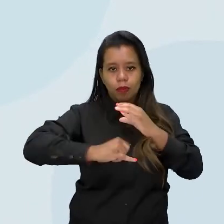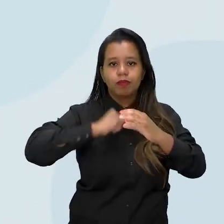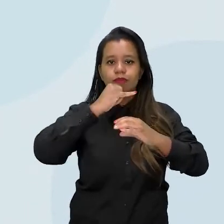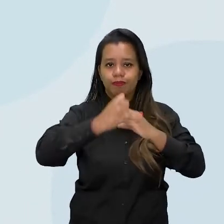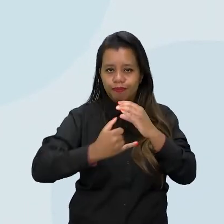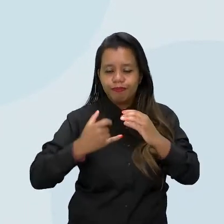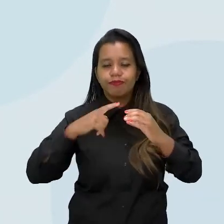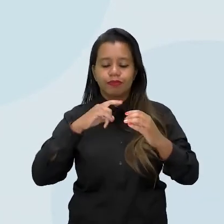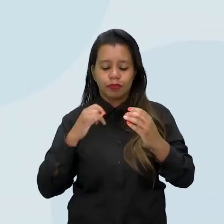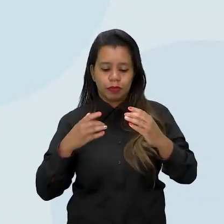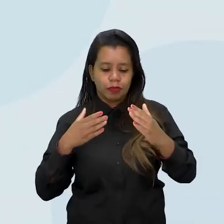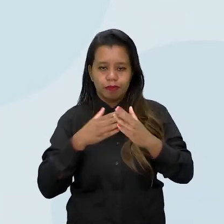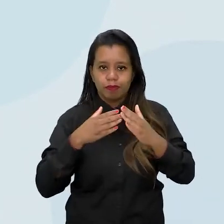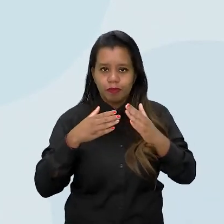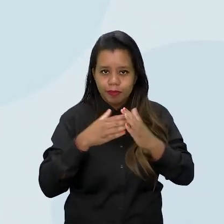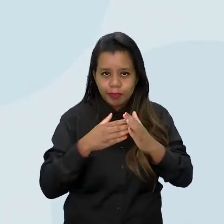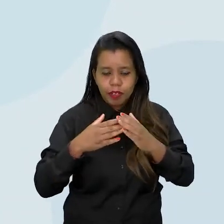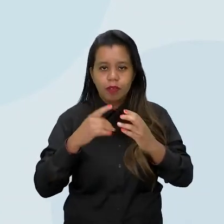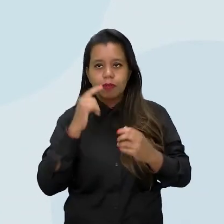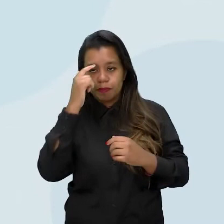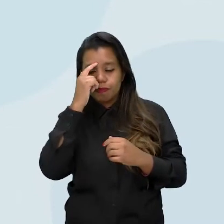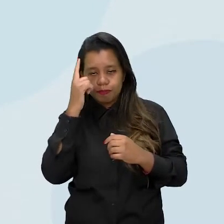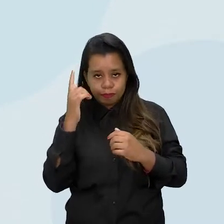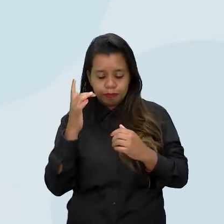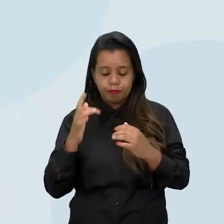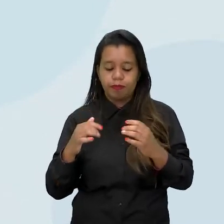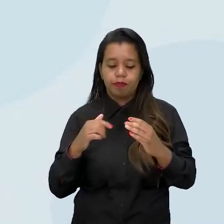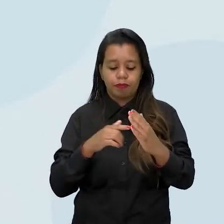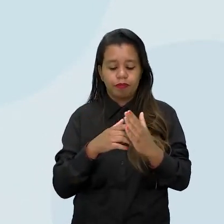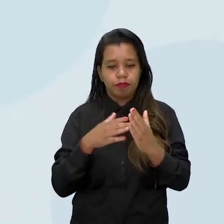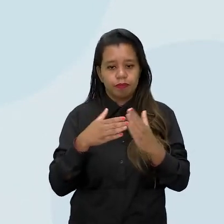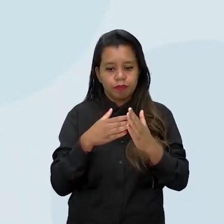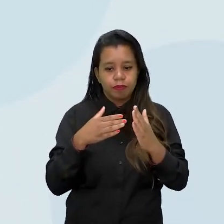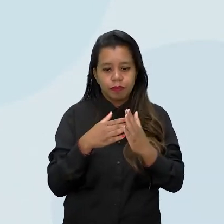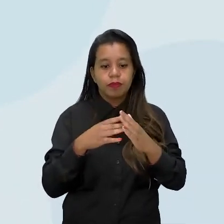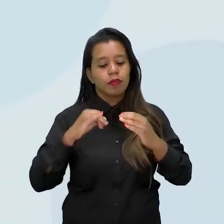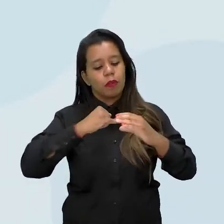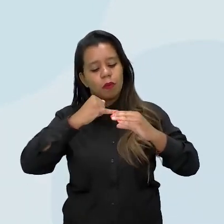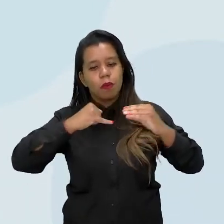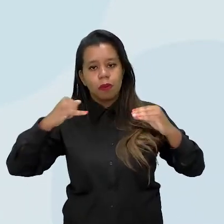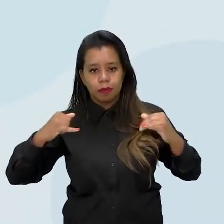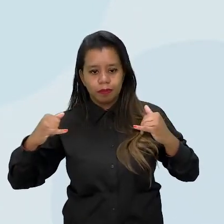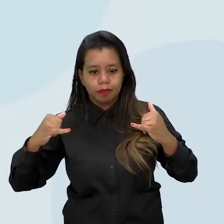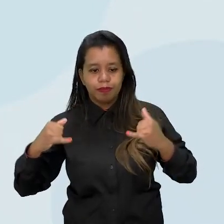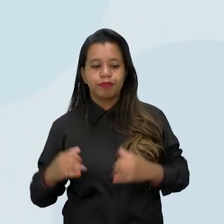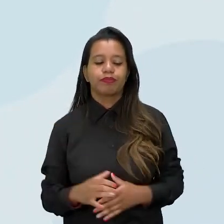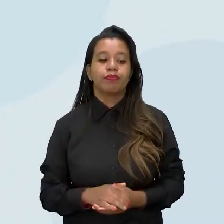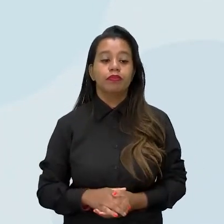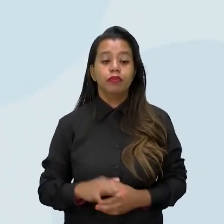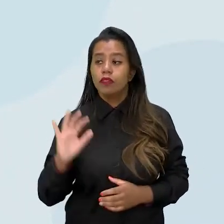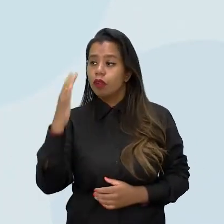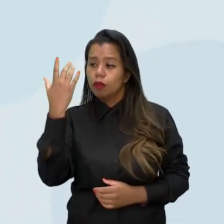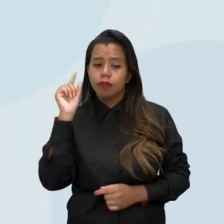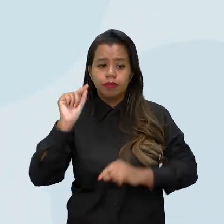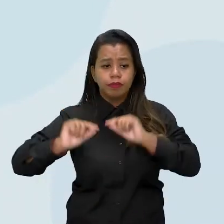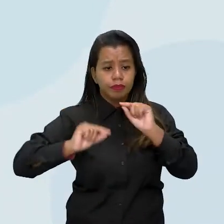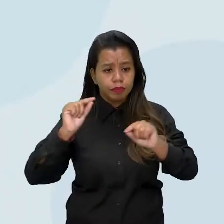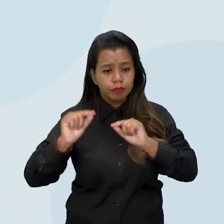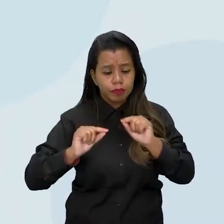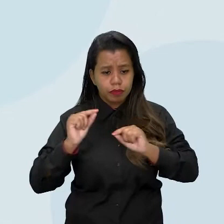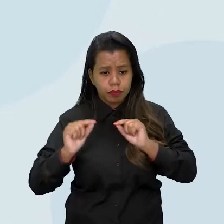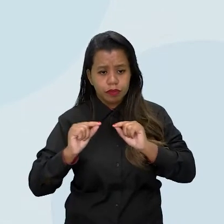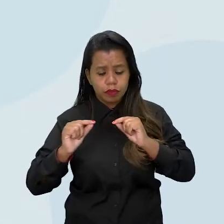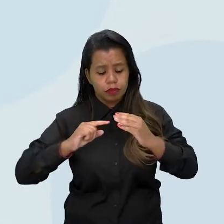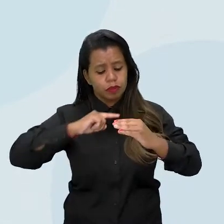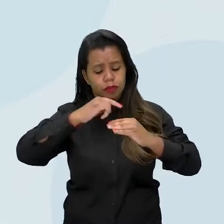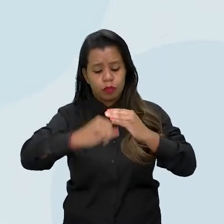de isolante esse material e o de dentro a gente chama de condutor, tá certo? E aí, o que acontece, ó? Quando os